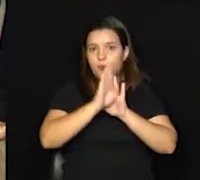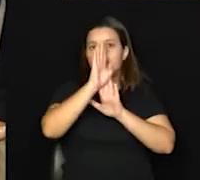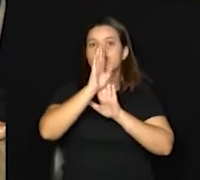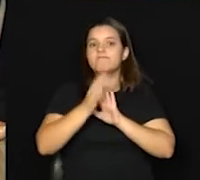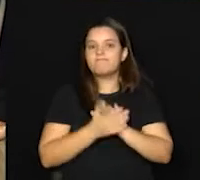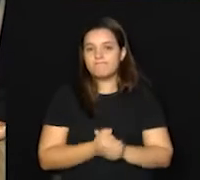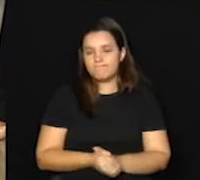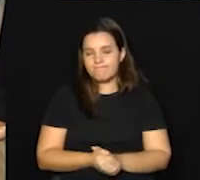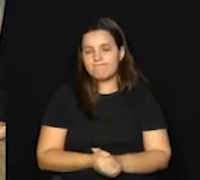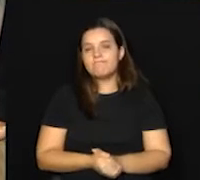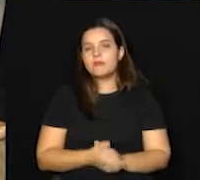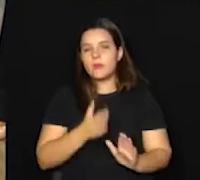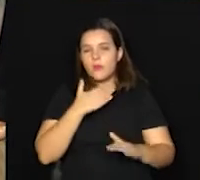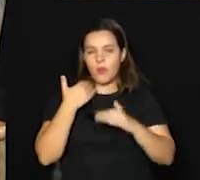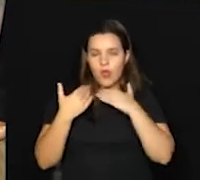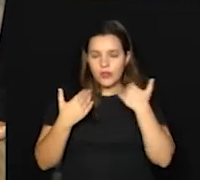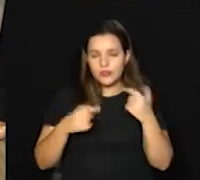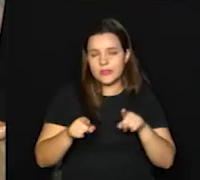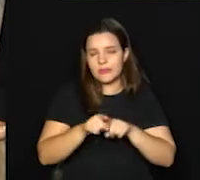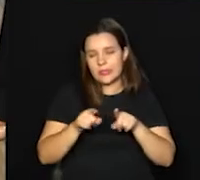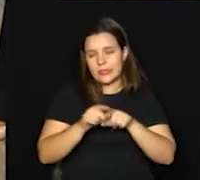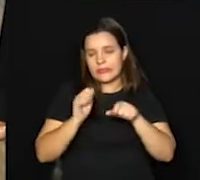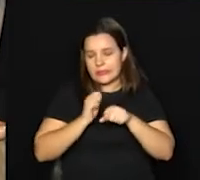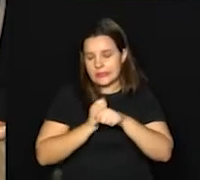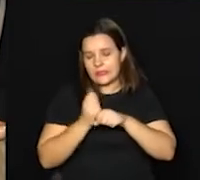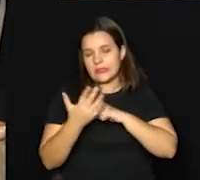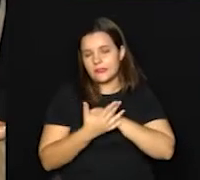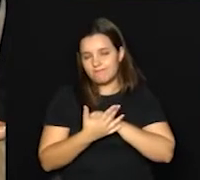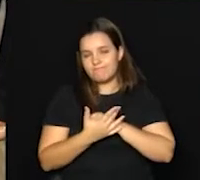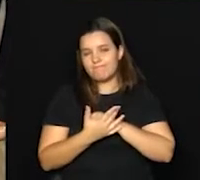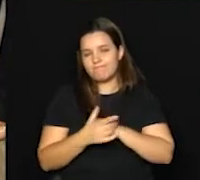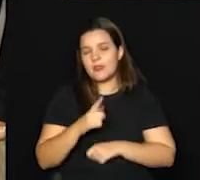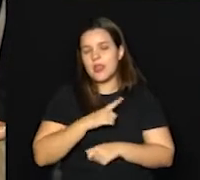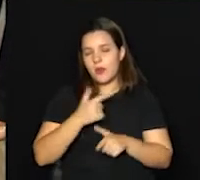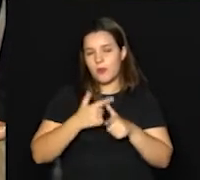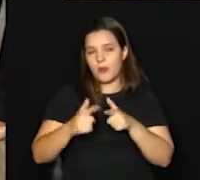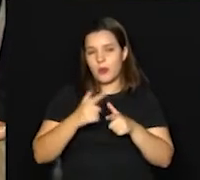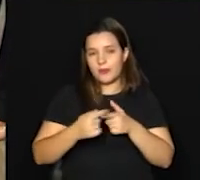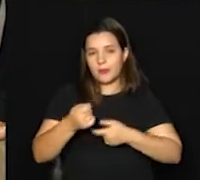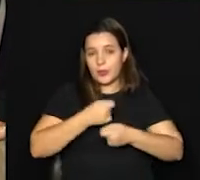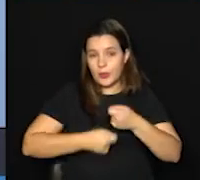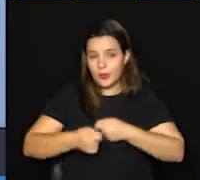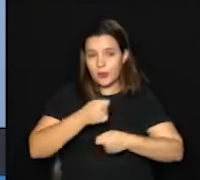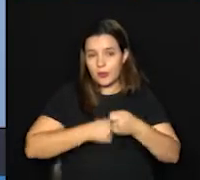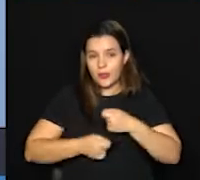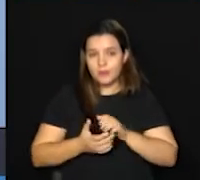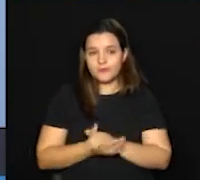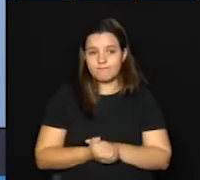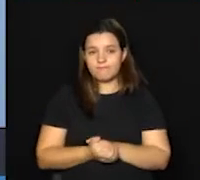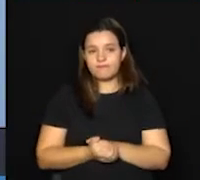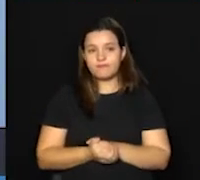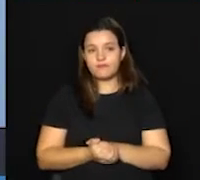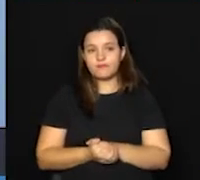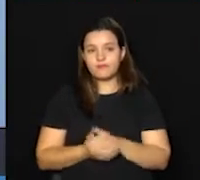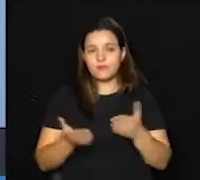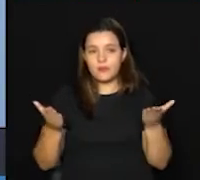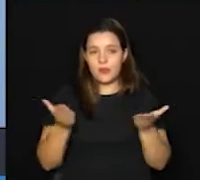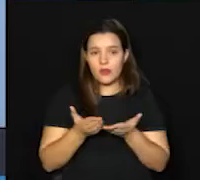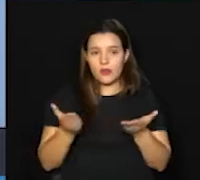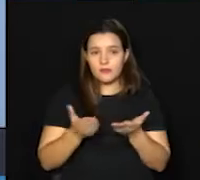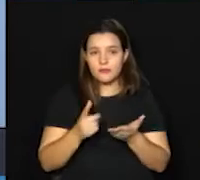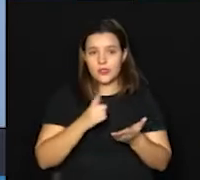à Covid-19, que, claro, traz um impacto econômico. Isso mesmo. A gente tem aqui os indicadores